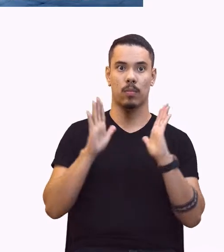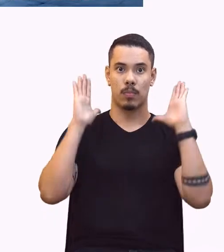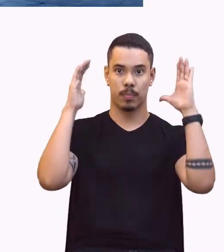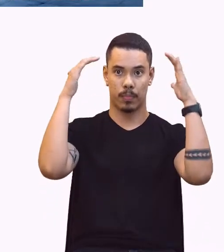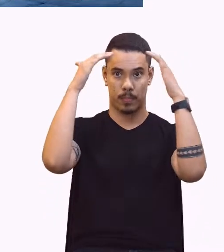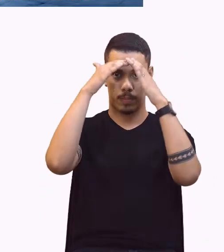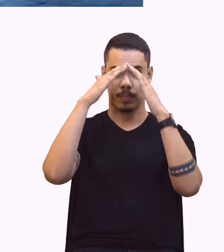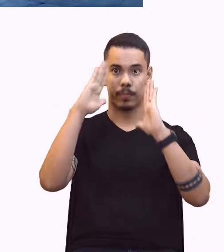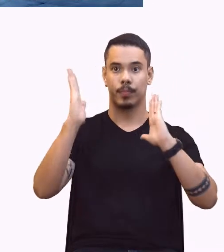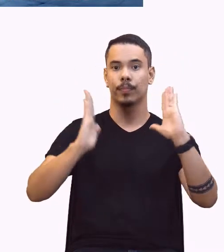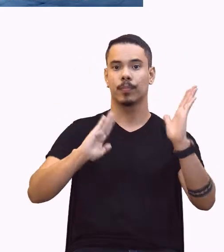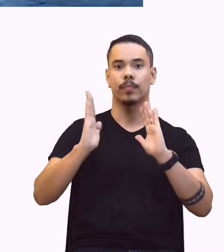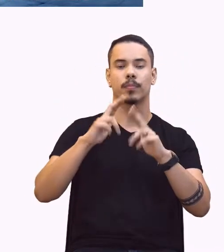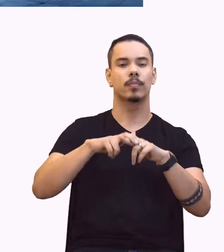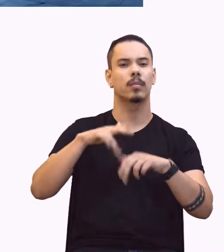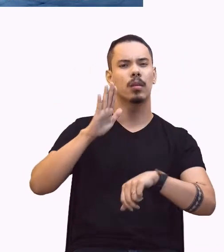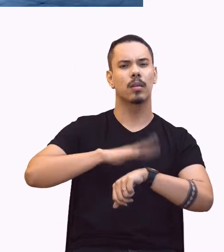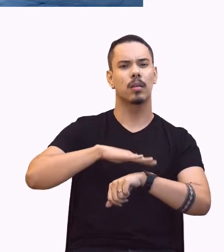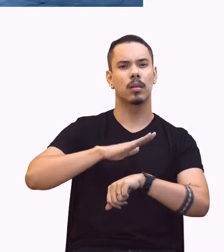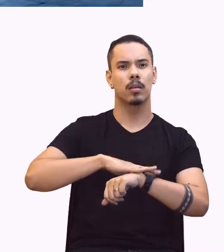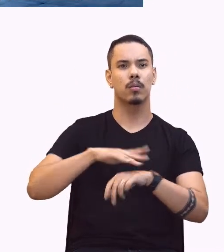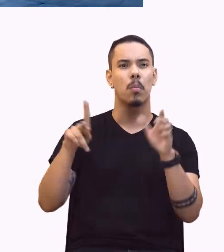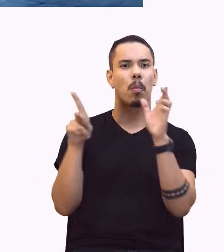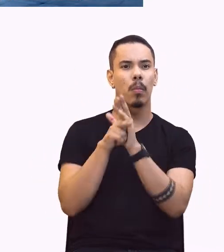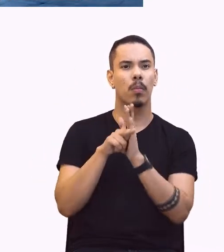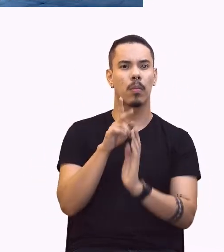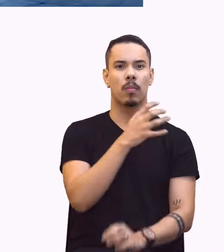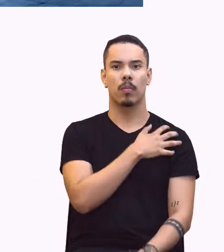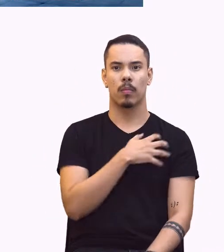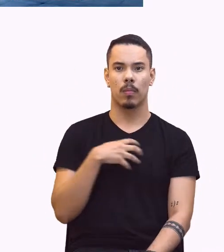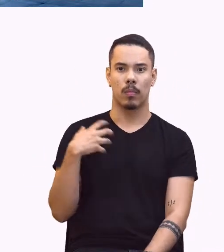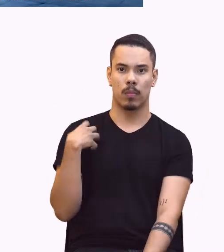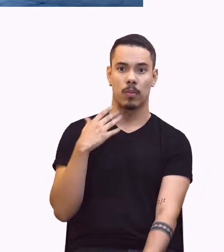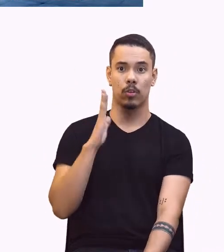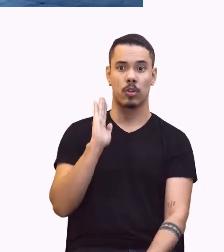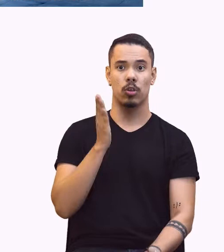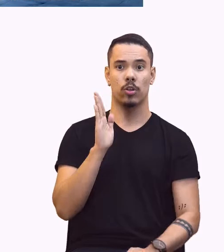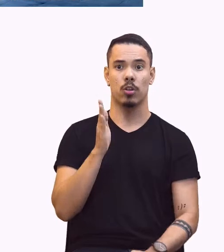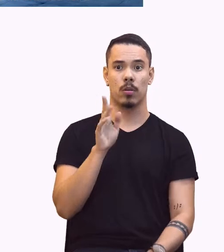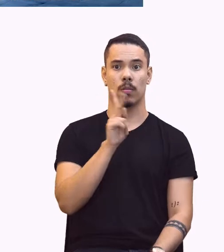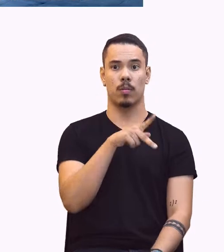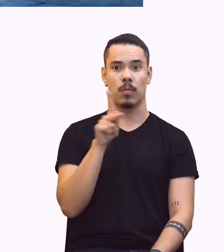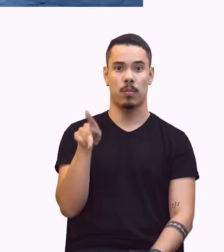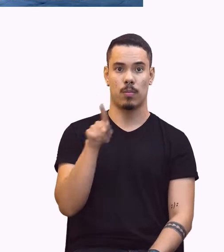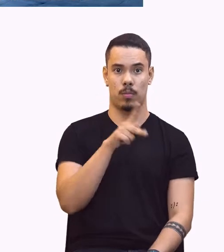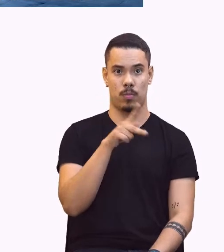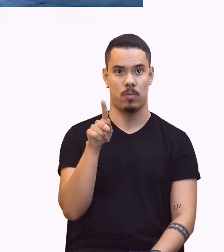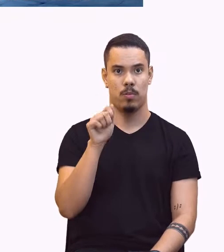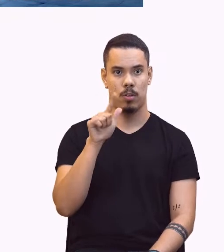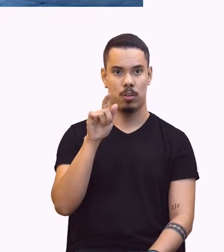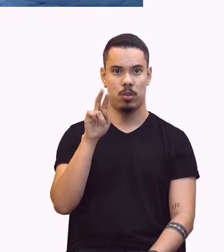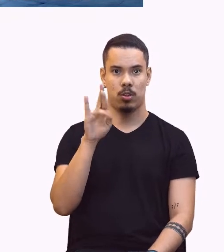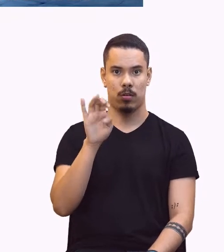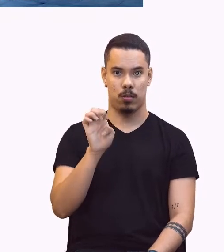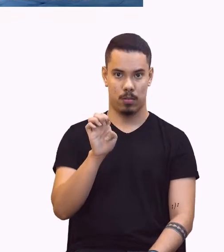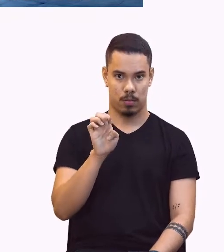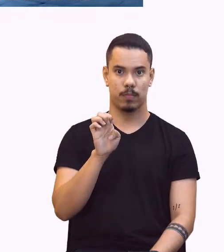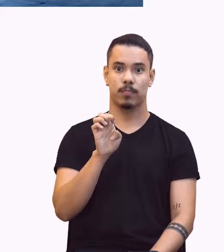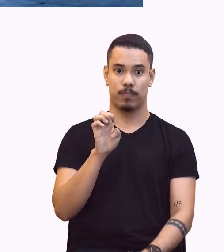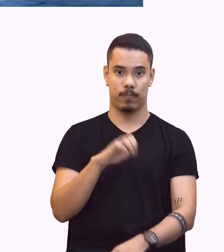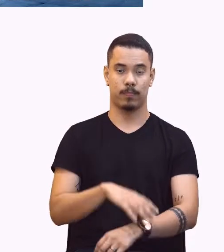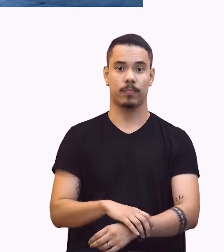durante algum tempo, o próprio Aristóteles chegou a ser professor do jovem Alexandre.